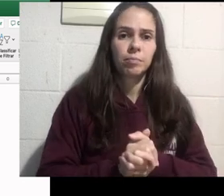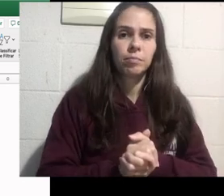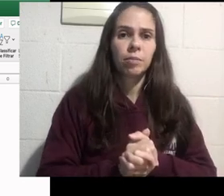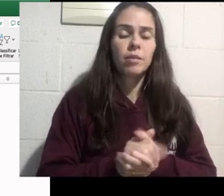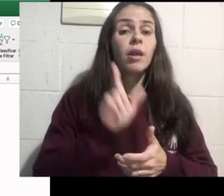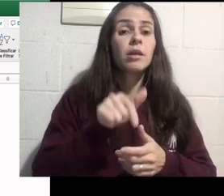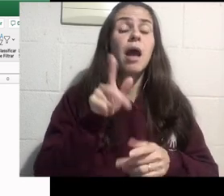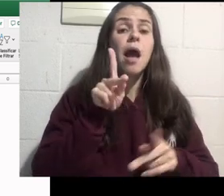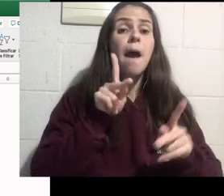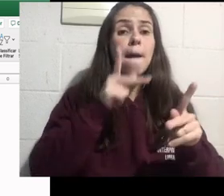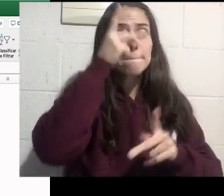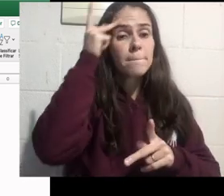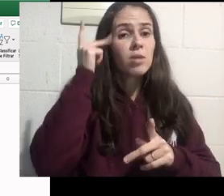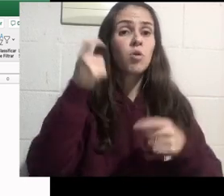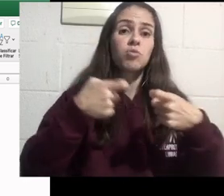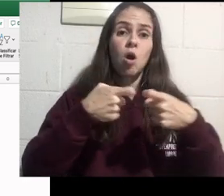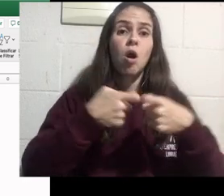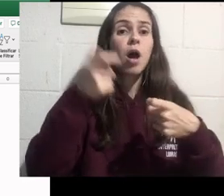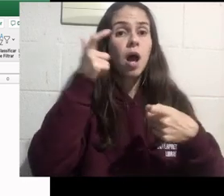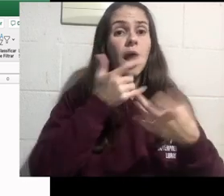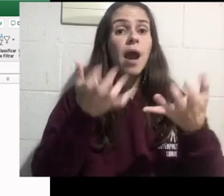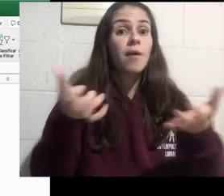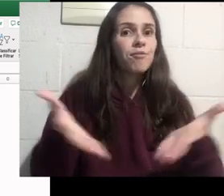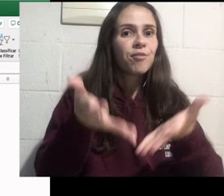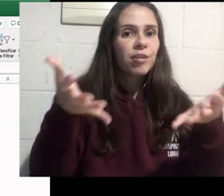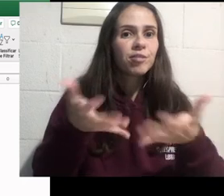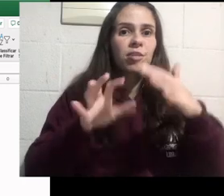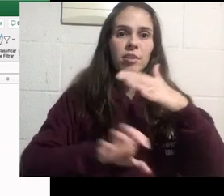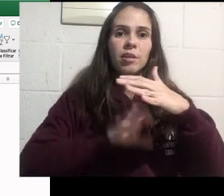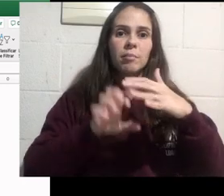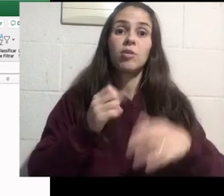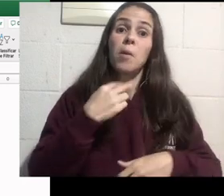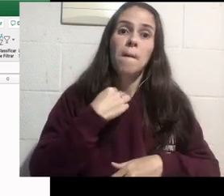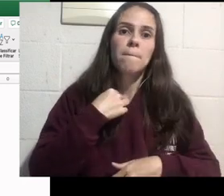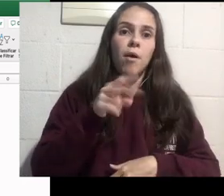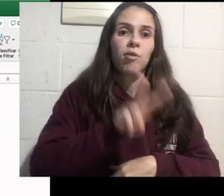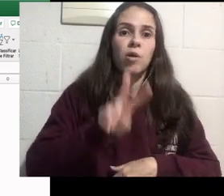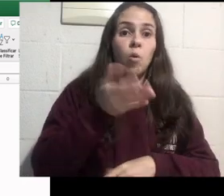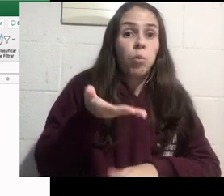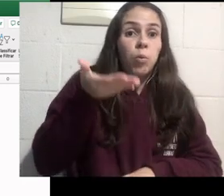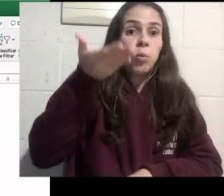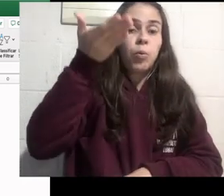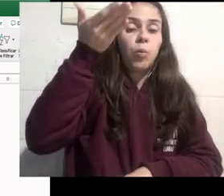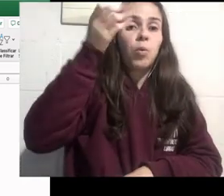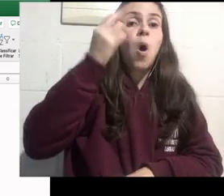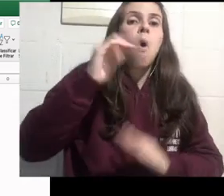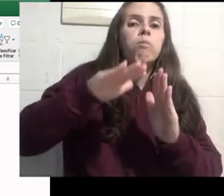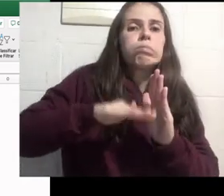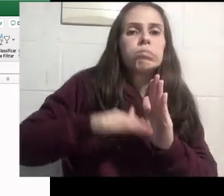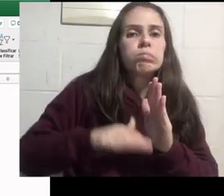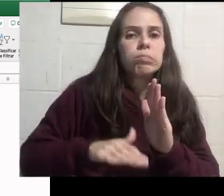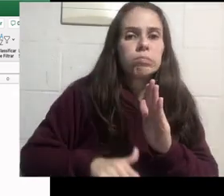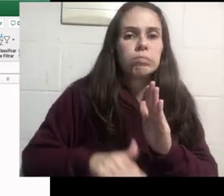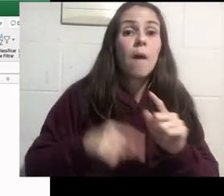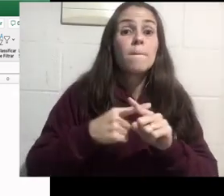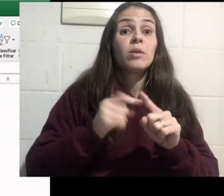parte do rol das pessoas que vocês julgam que poderão querer investir na mini empresa. Então não pode ser um valor nem muito alto, nem muito baixo, porque quanto mais baixo